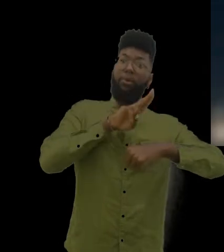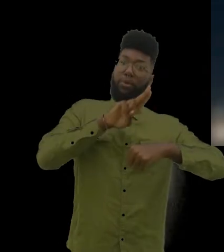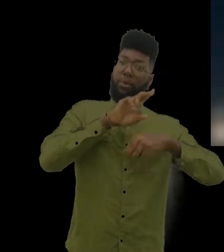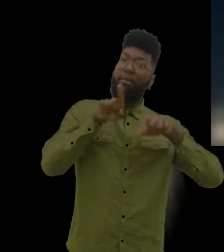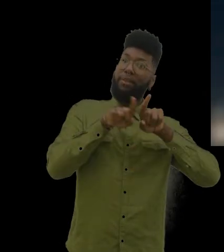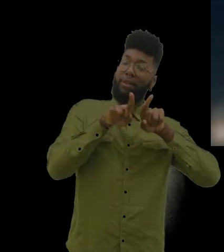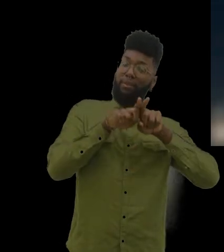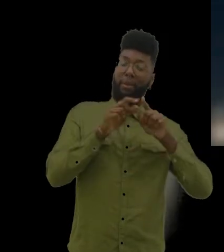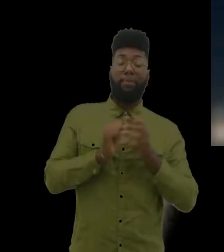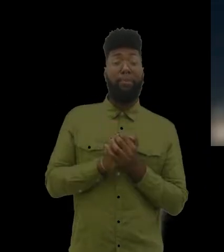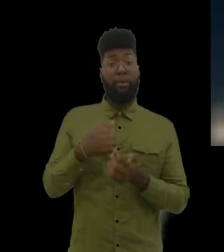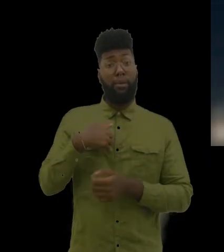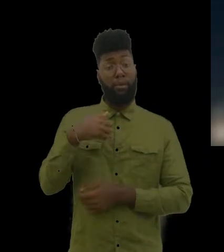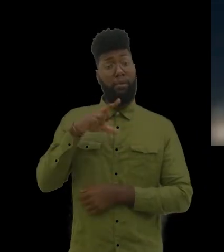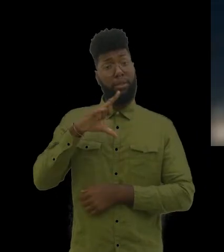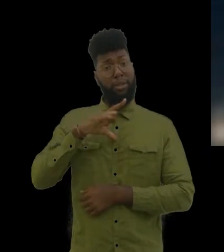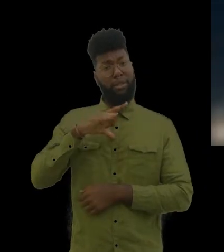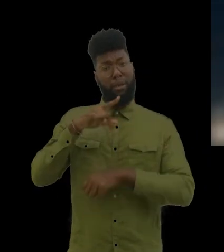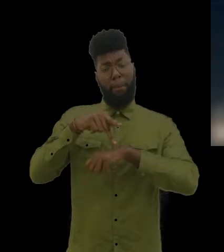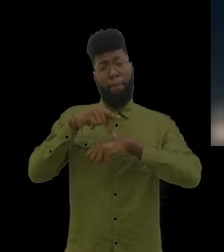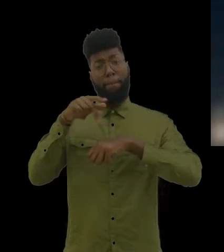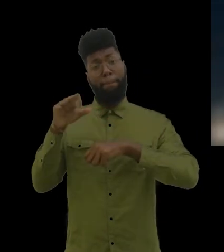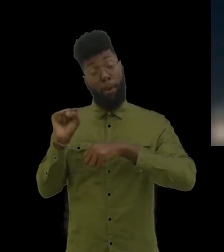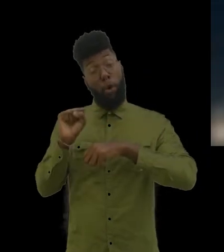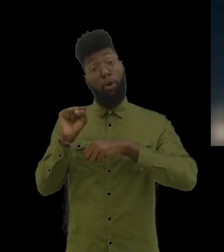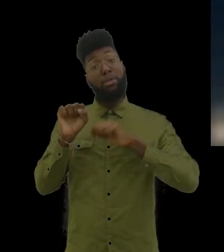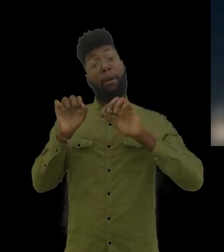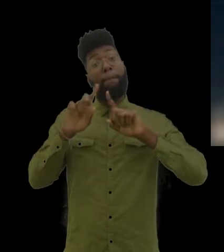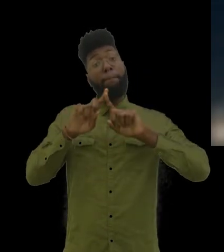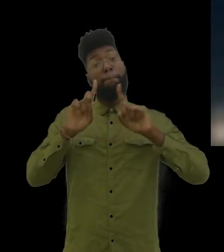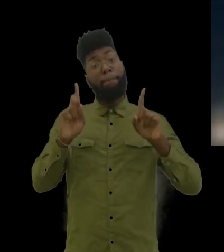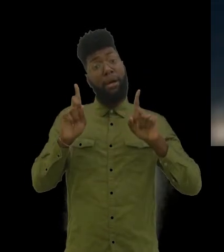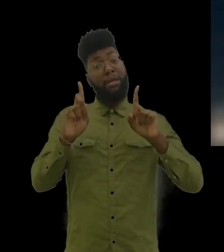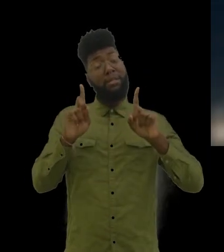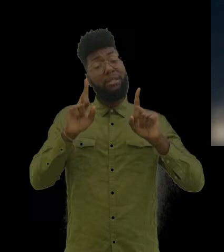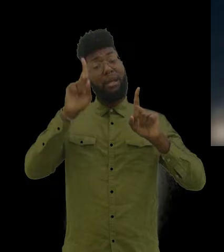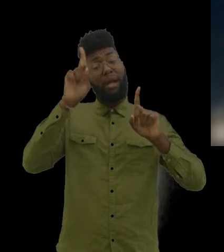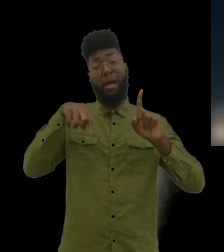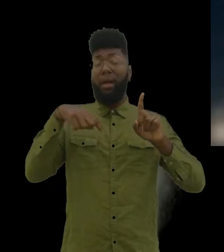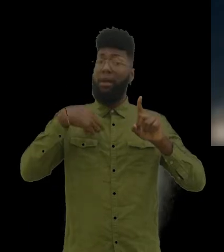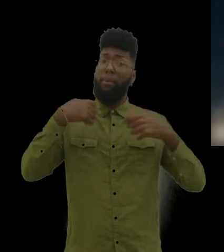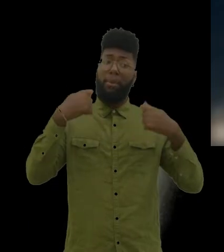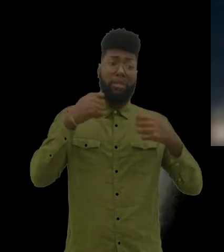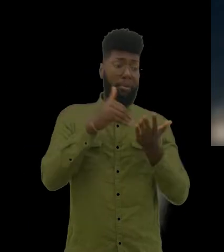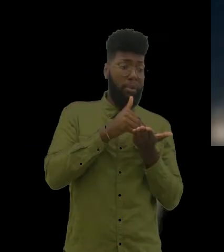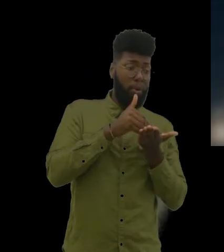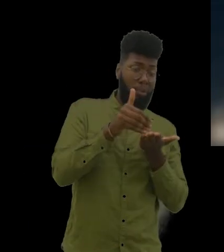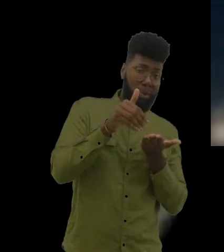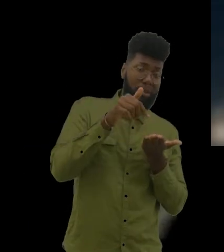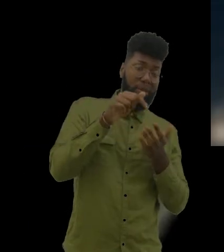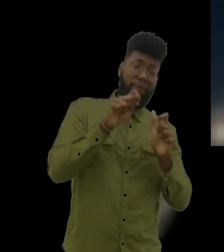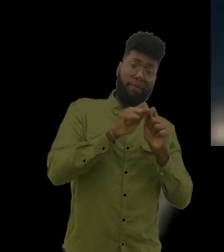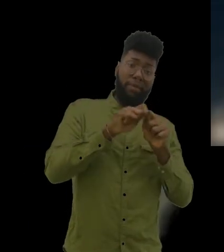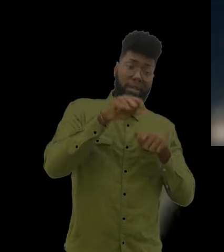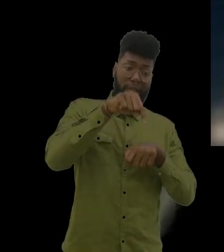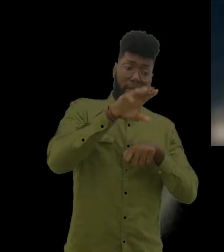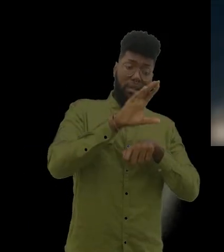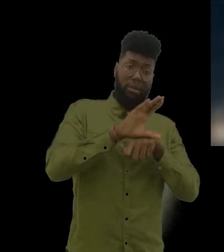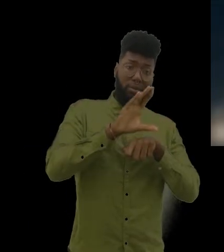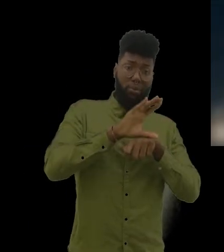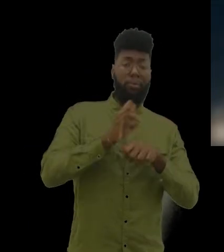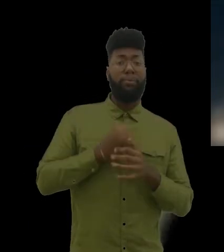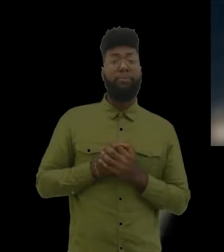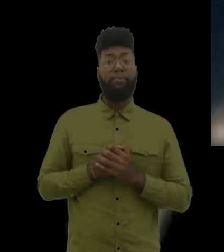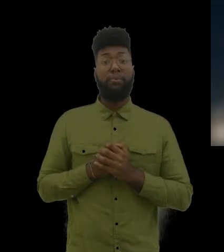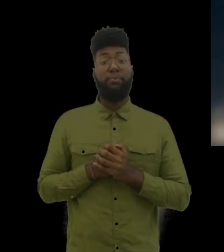tinha pós-graduação, mas mesmo assim era o que precisava para ingressar na universidade. E consegui, a Fevale abriu as portas para mim,